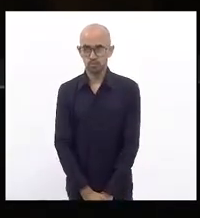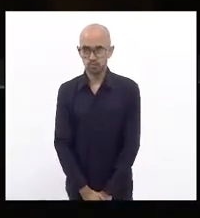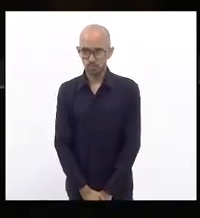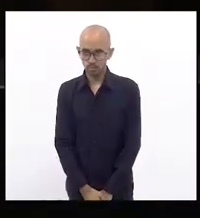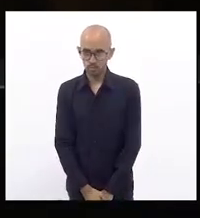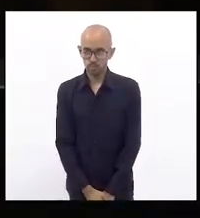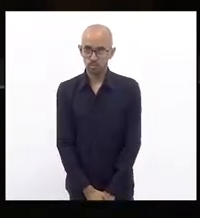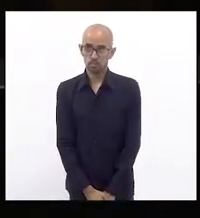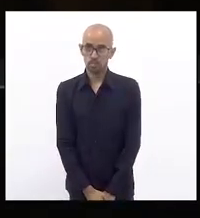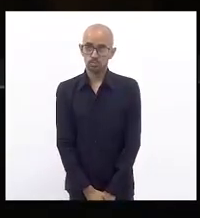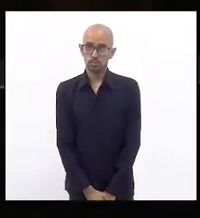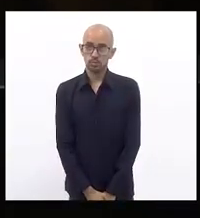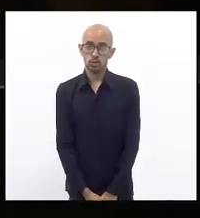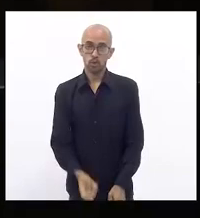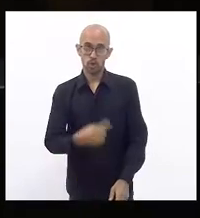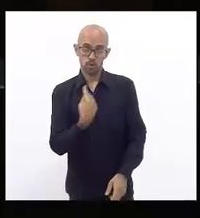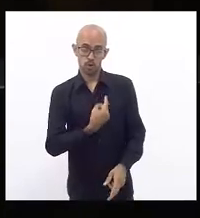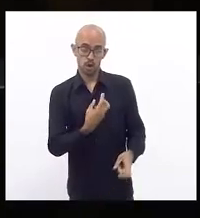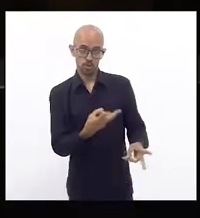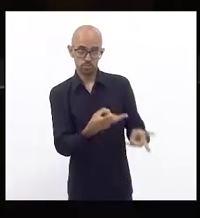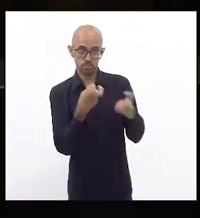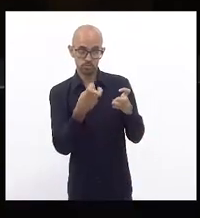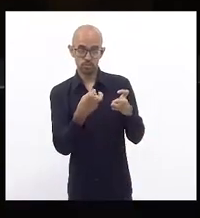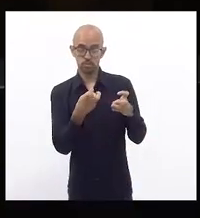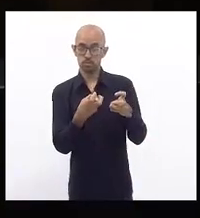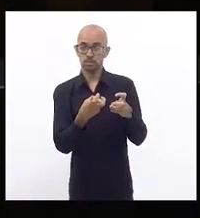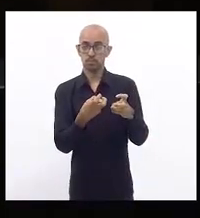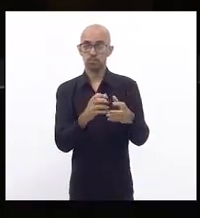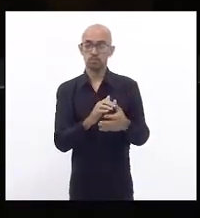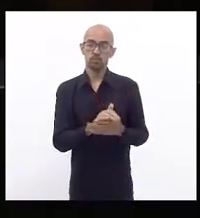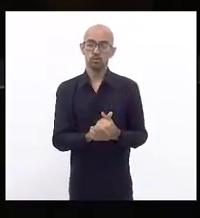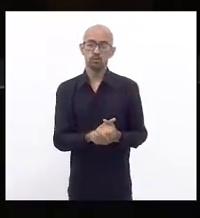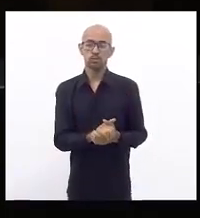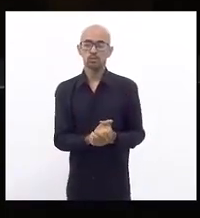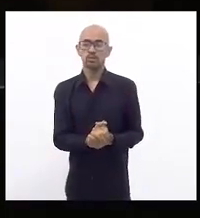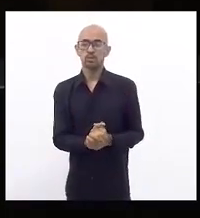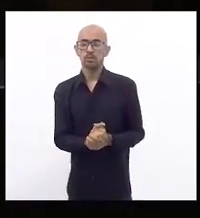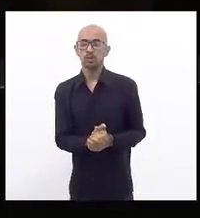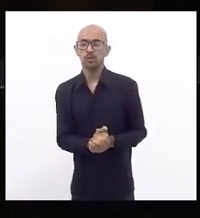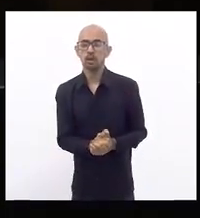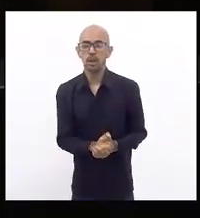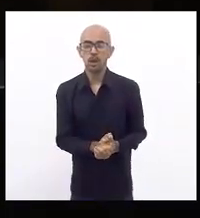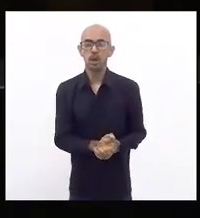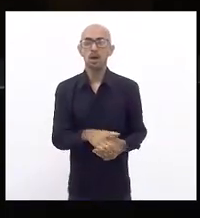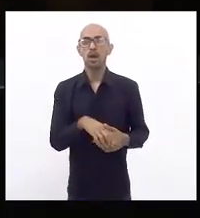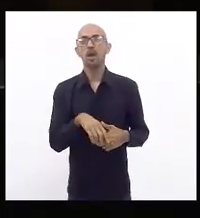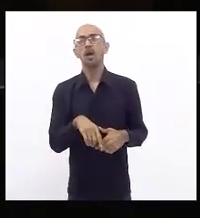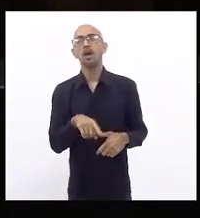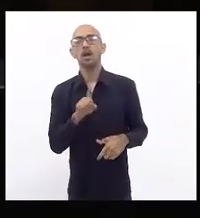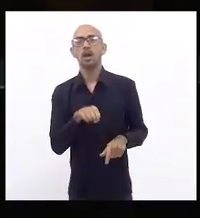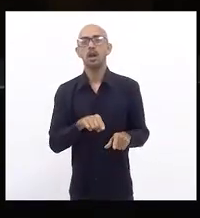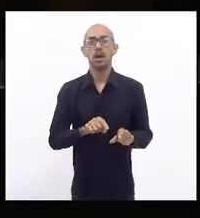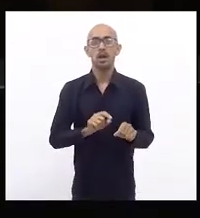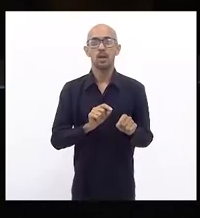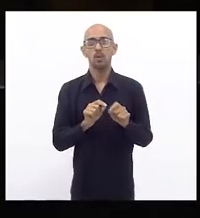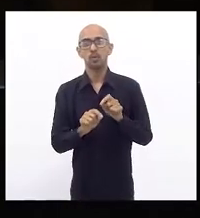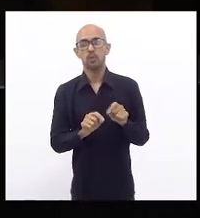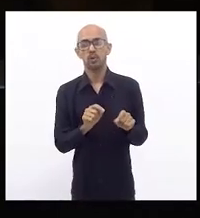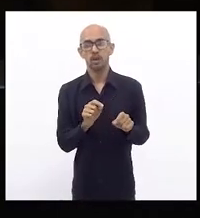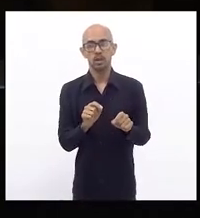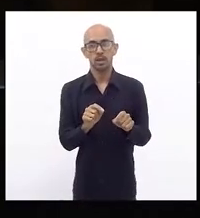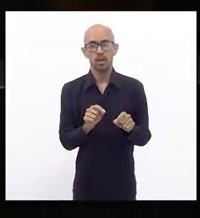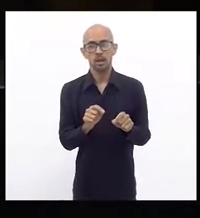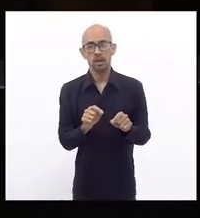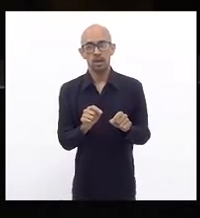O que nós assistimos e estamos assistindo é nada mais, nada menos do que